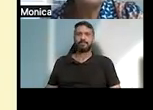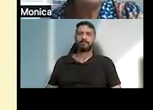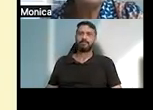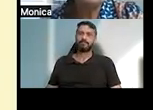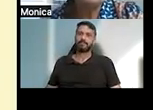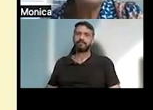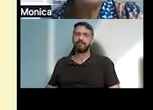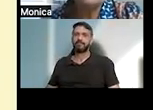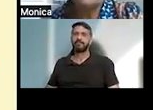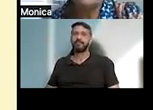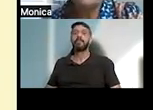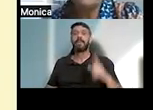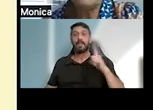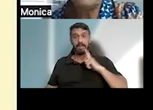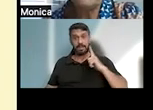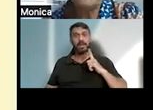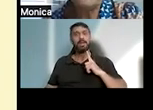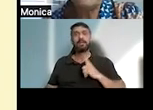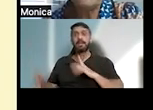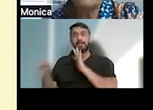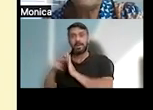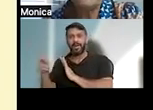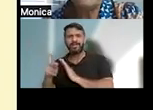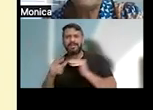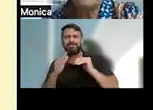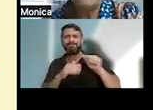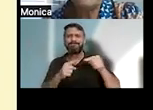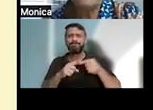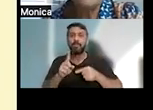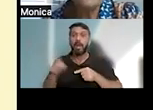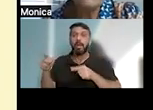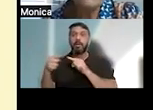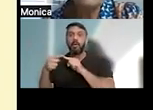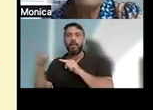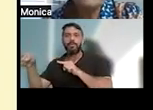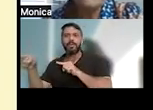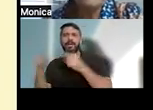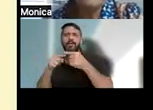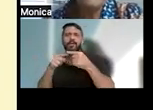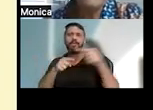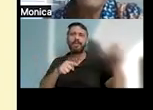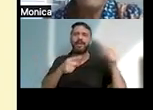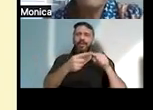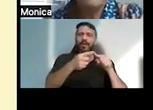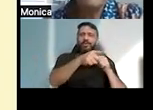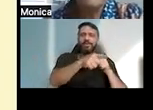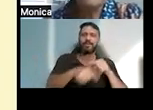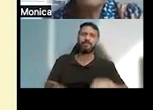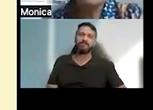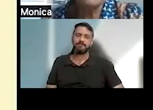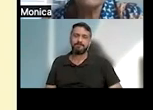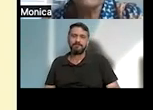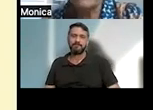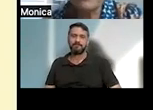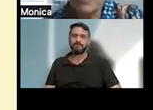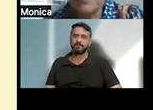mais interessante é que cada um pode participar de jeitos diferentes, né? Não É, necessariamente. é, tem uns